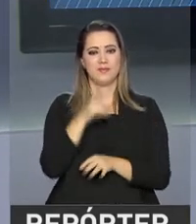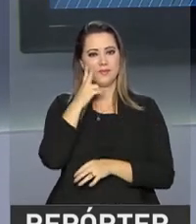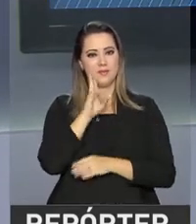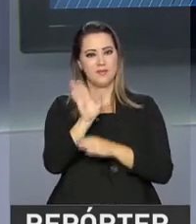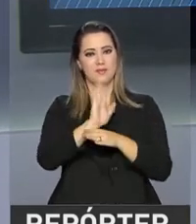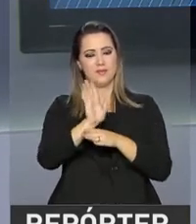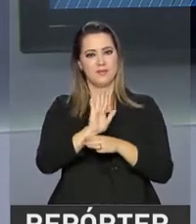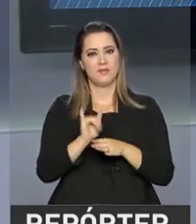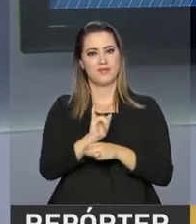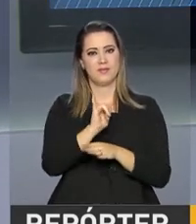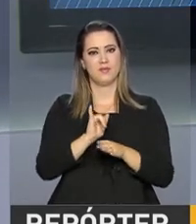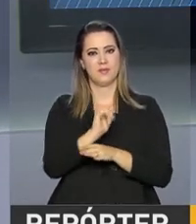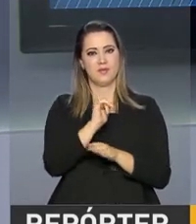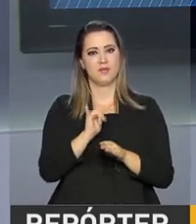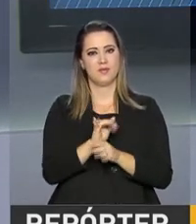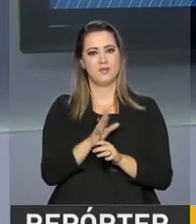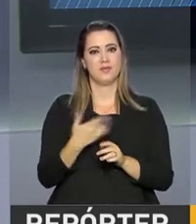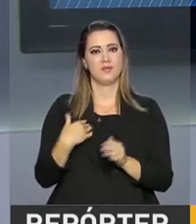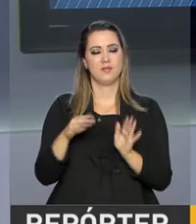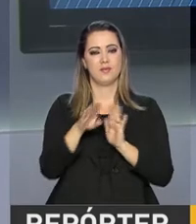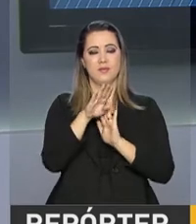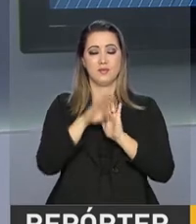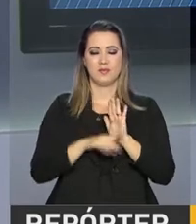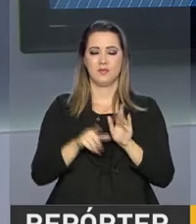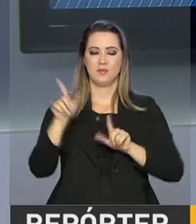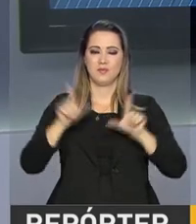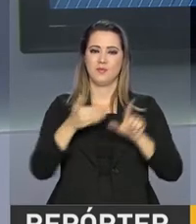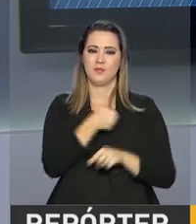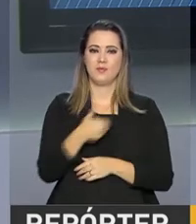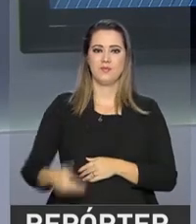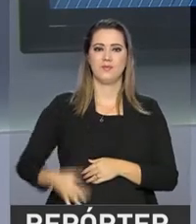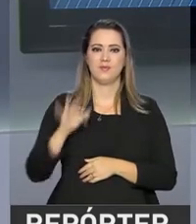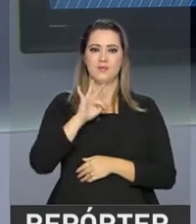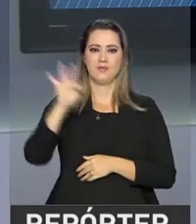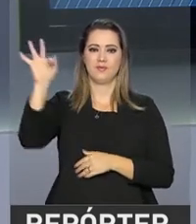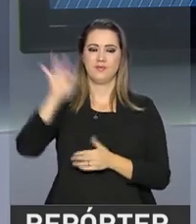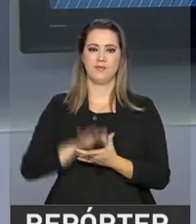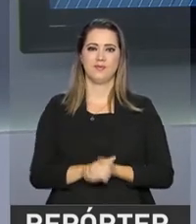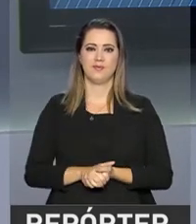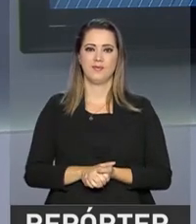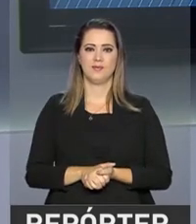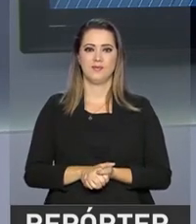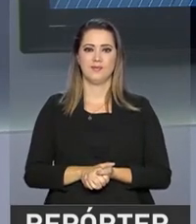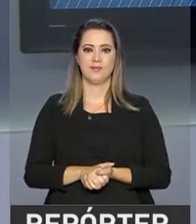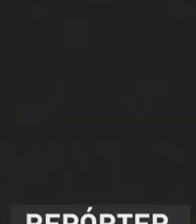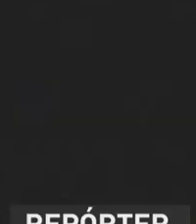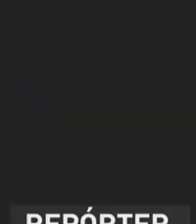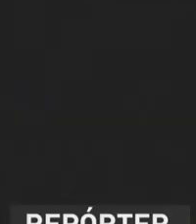pode rever as reportagens no YouTube. Continue com a gente na NBR, a TV do Governo Federal.